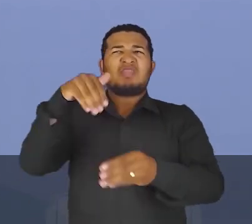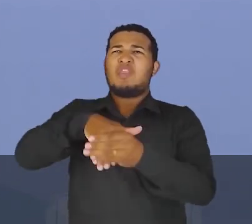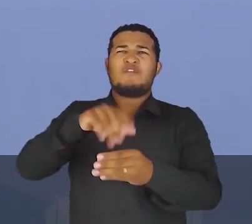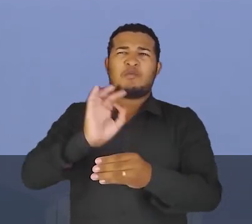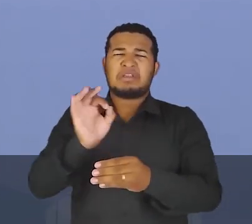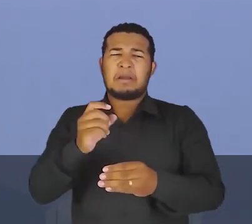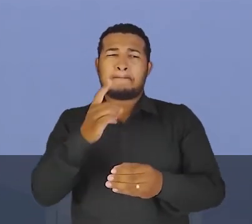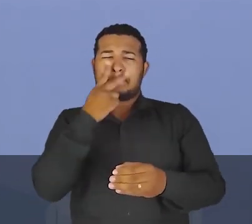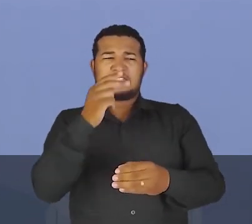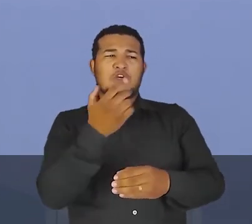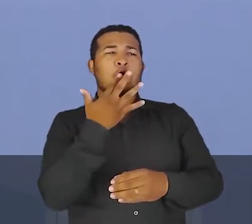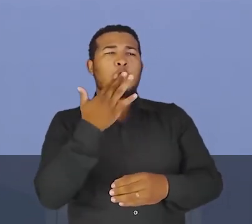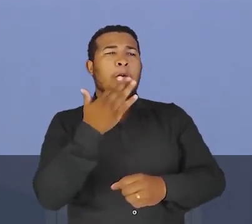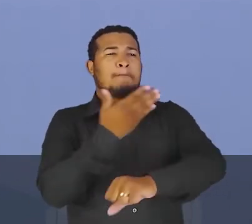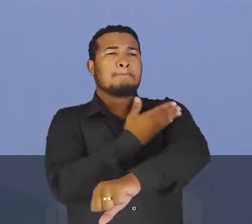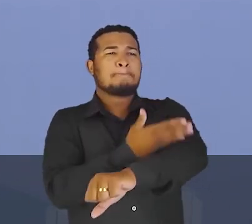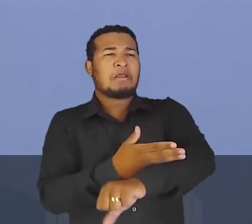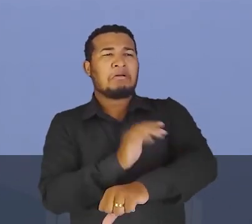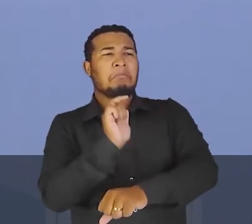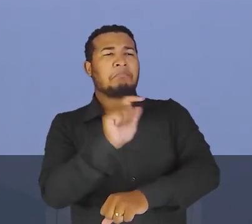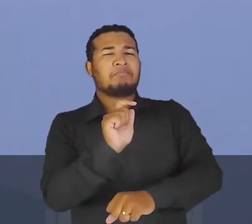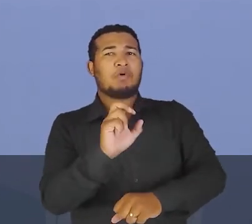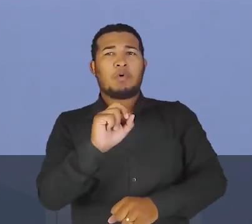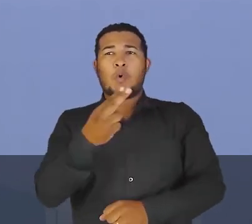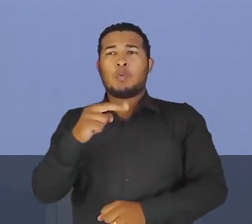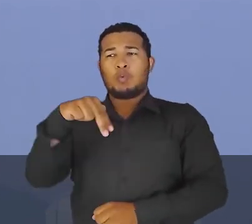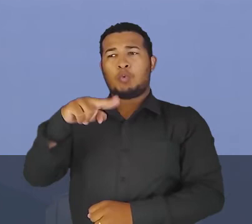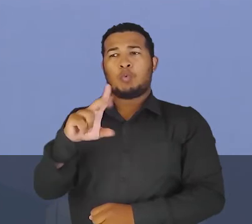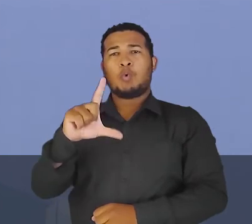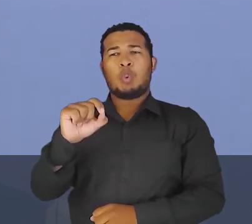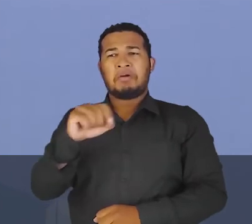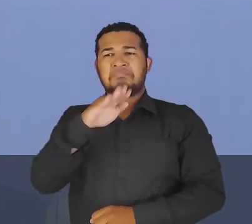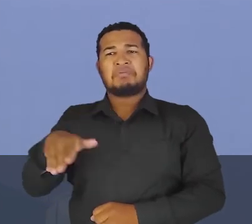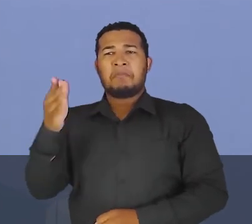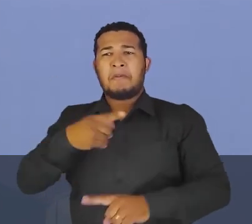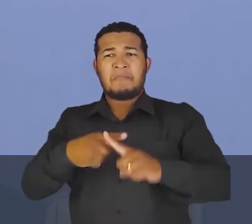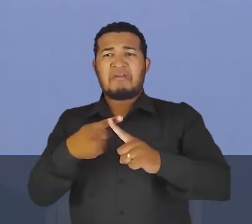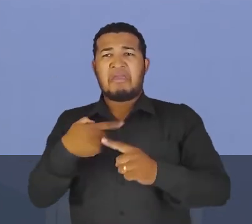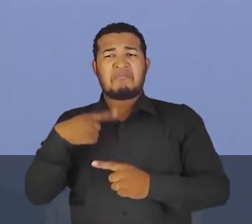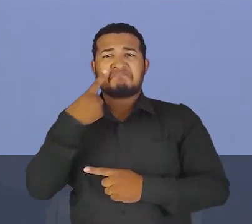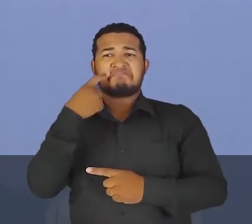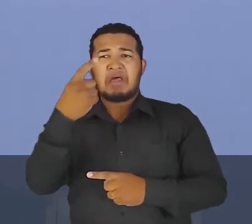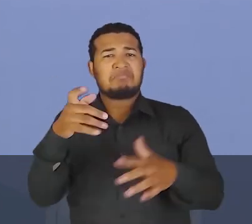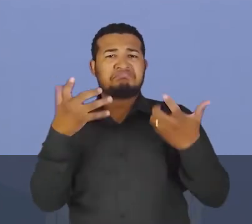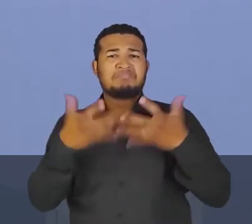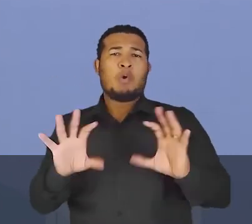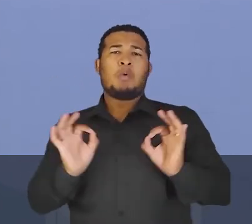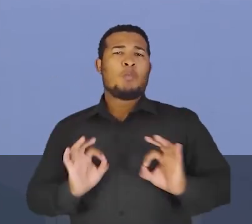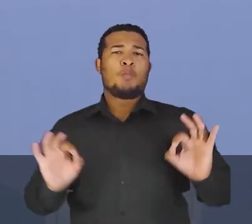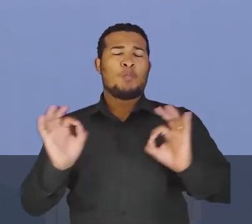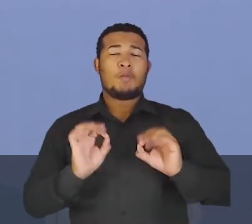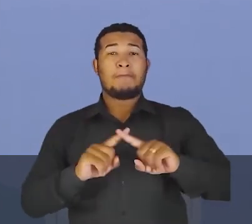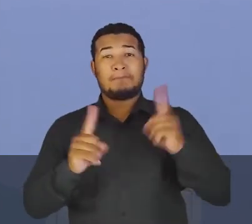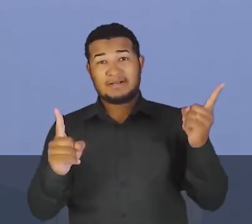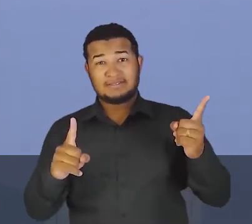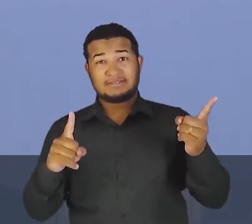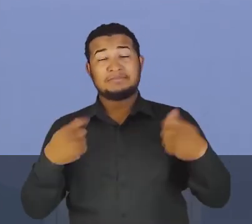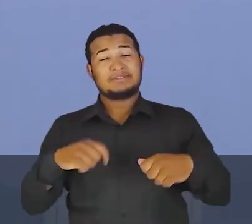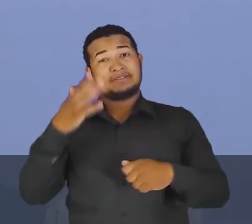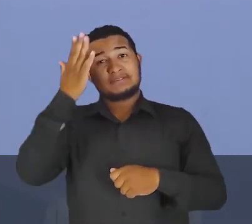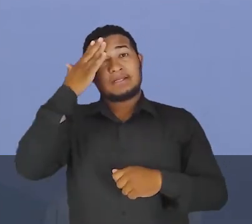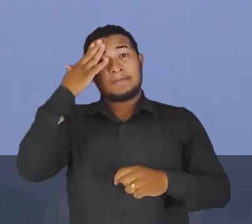votar em branco, vou votar nulo, vou anular meu voto porque não quero me interessar por isso. Mas você tem que entender também